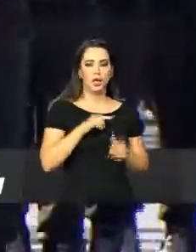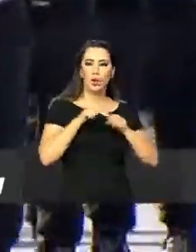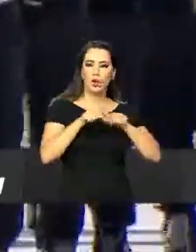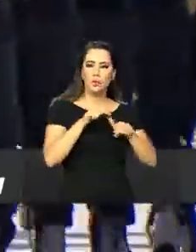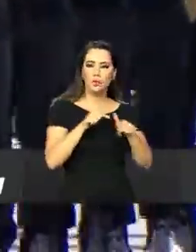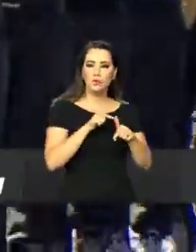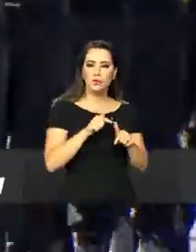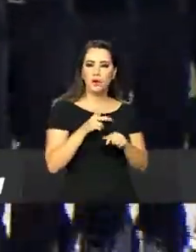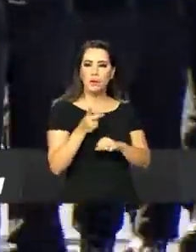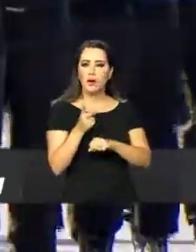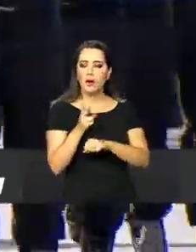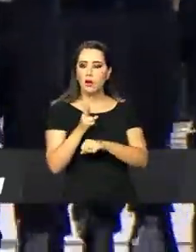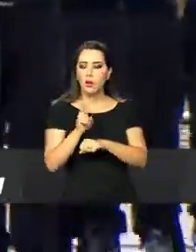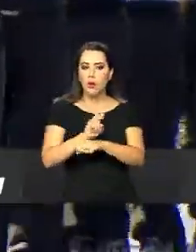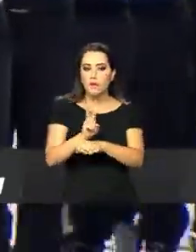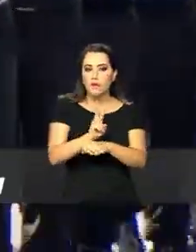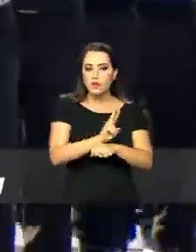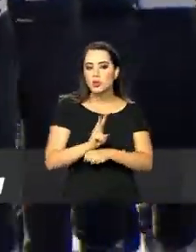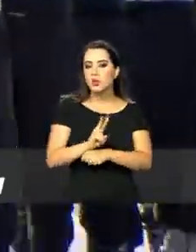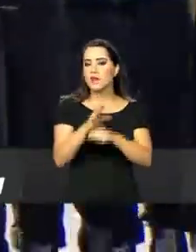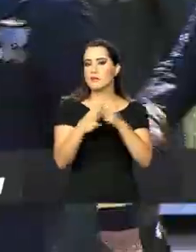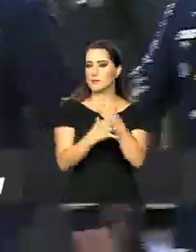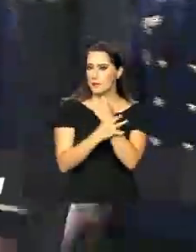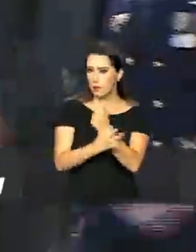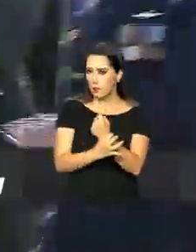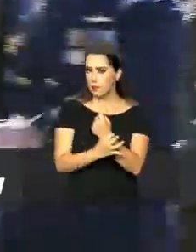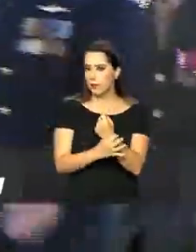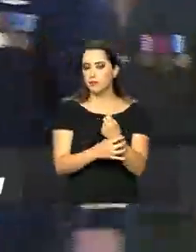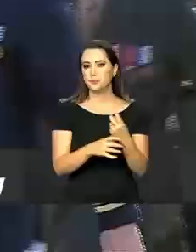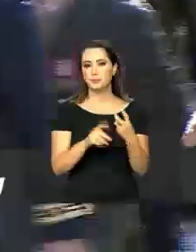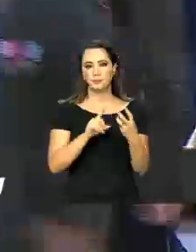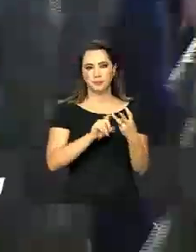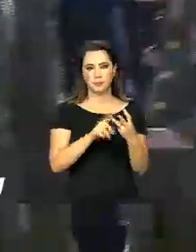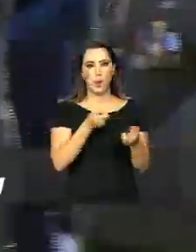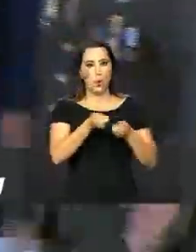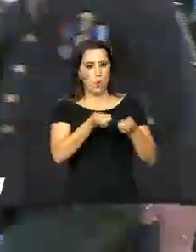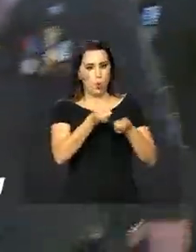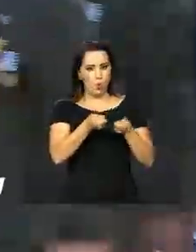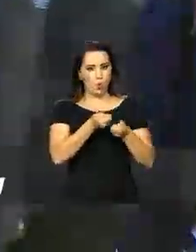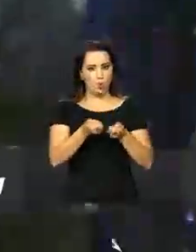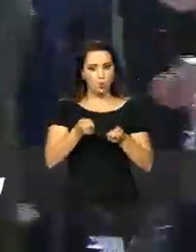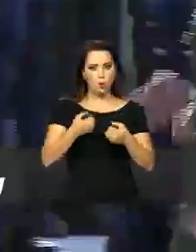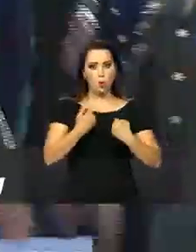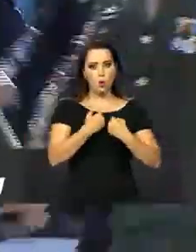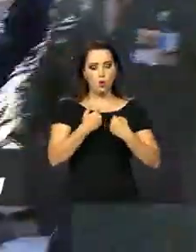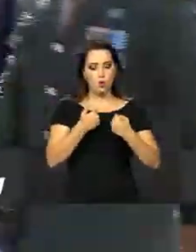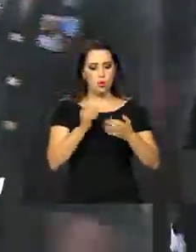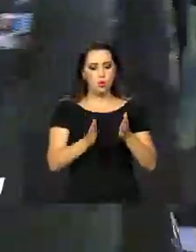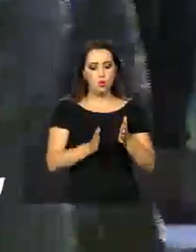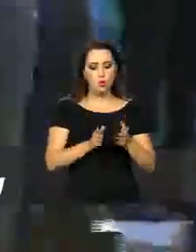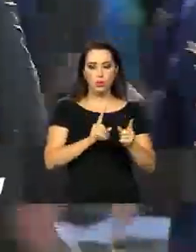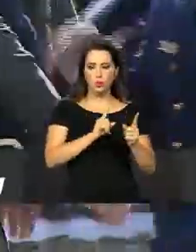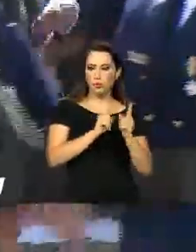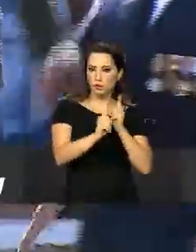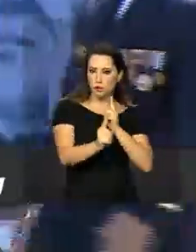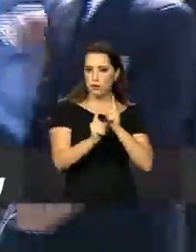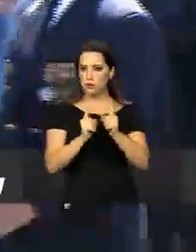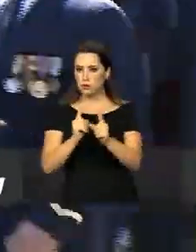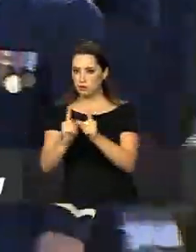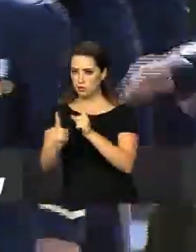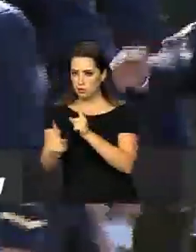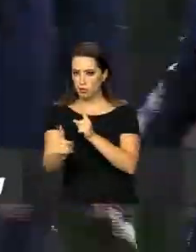o patrulhamento, a segurança, o controle de trânsito e mais as